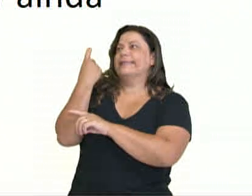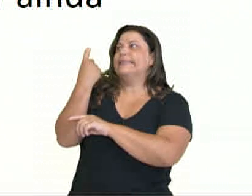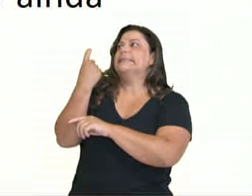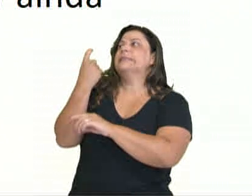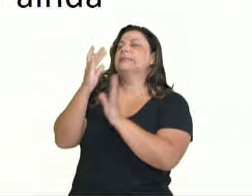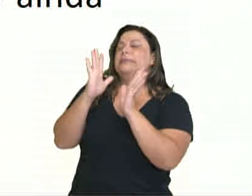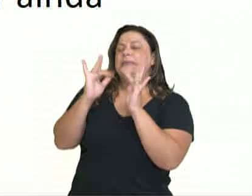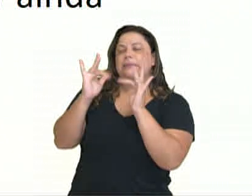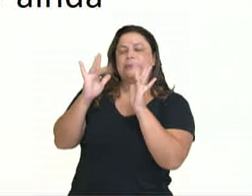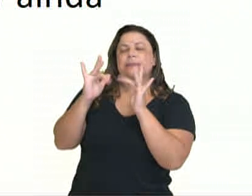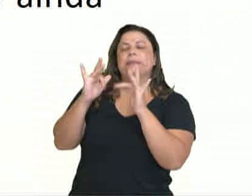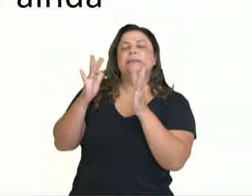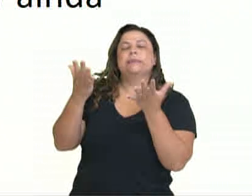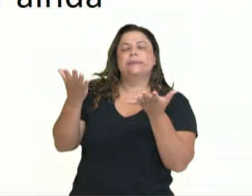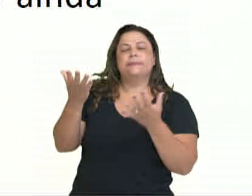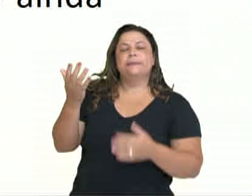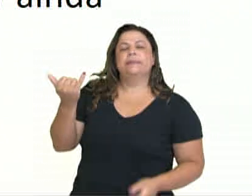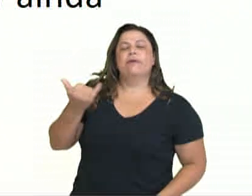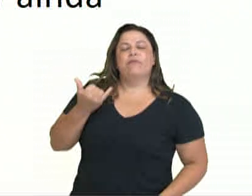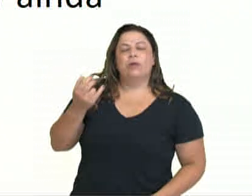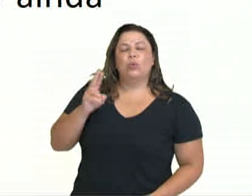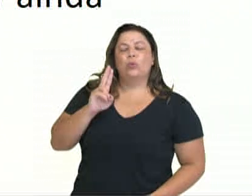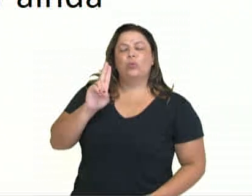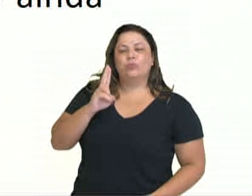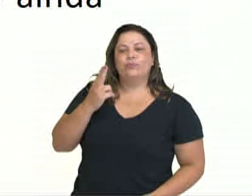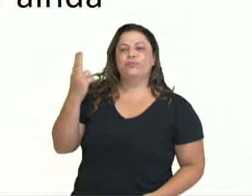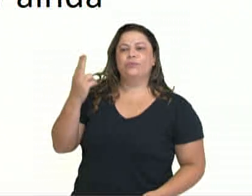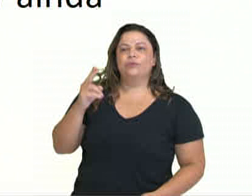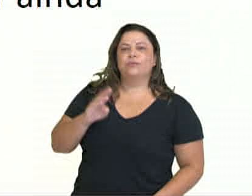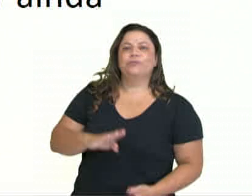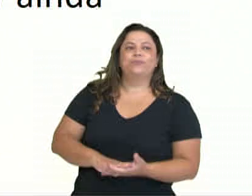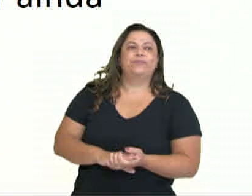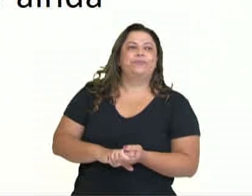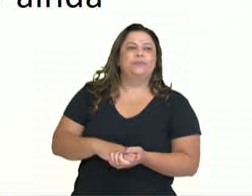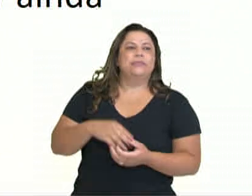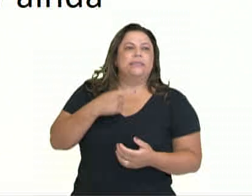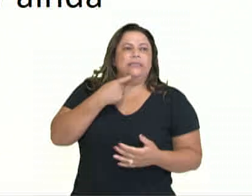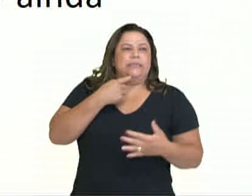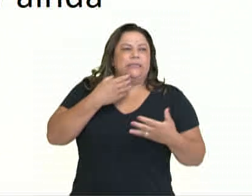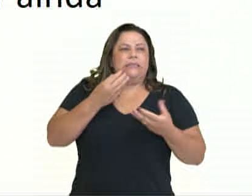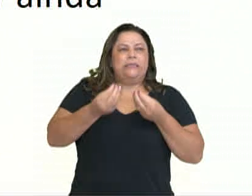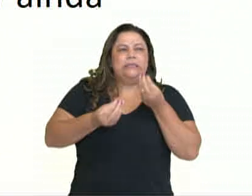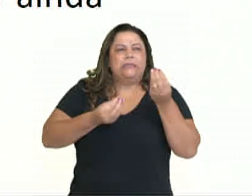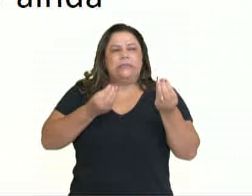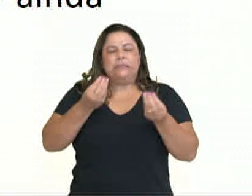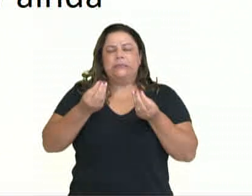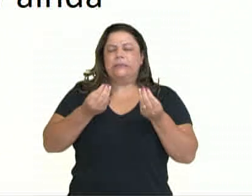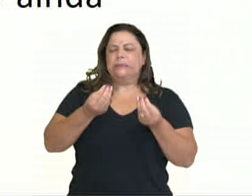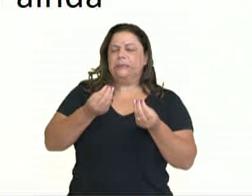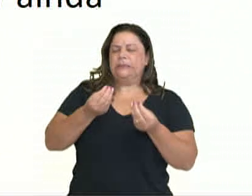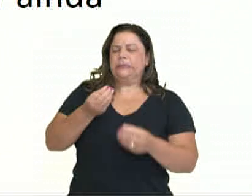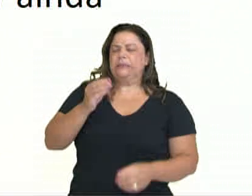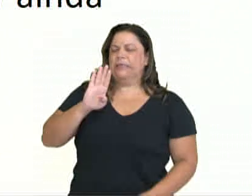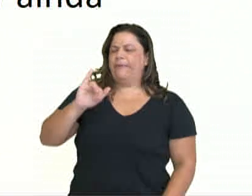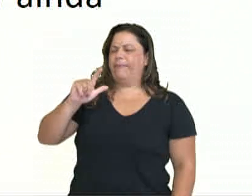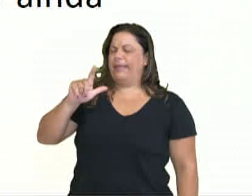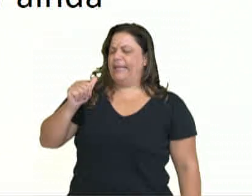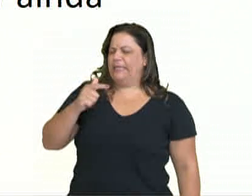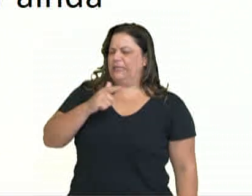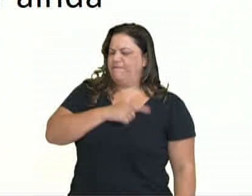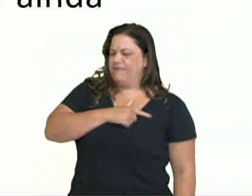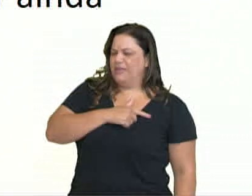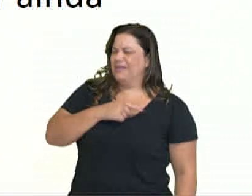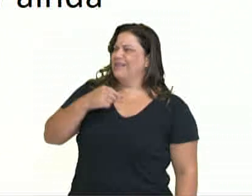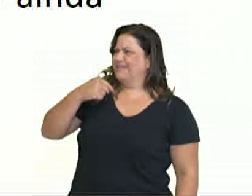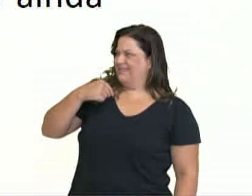Me falou nela fazendo uma brincadeira. A Bila enfeiou. Sabe que de nós dois fui eu que acabei ficando